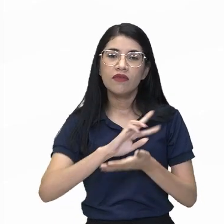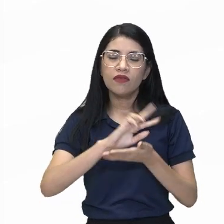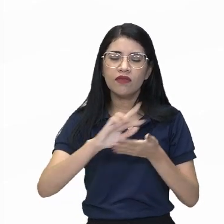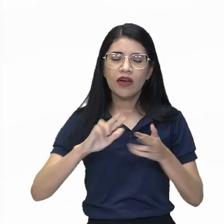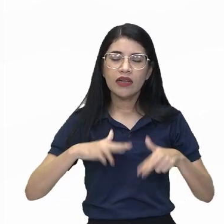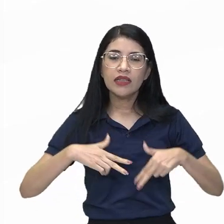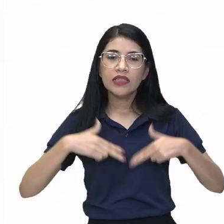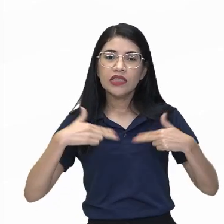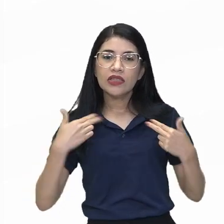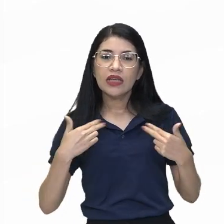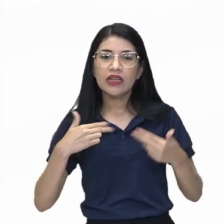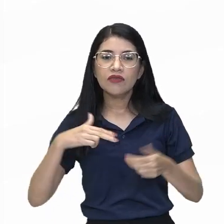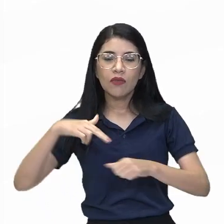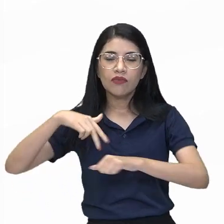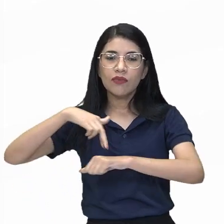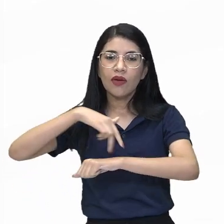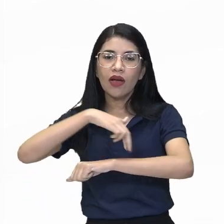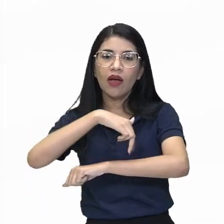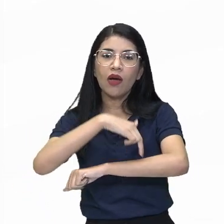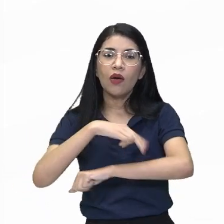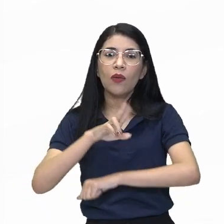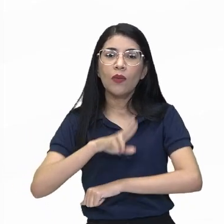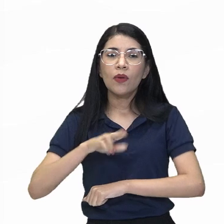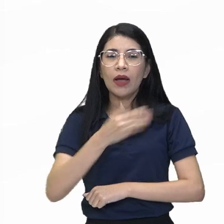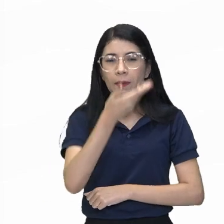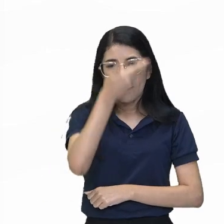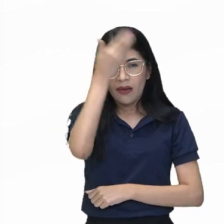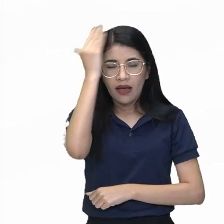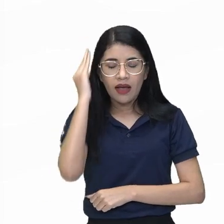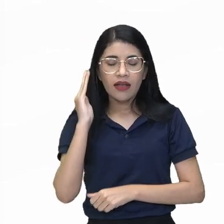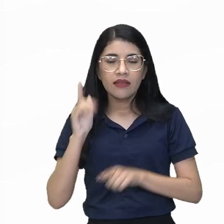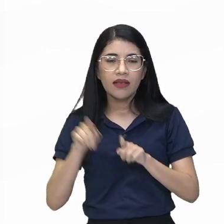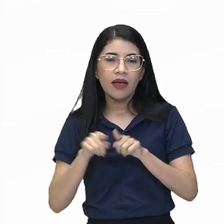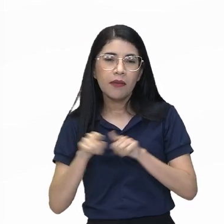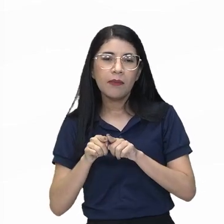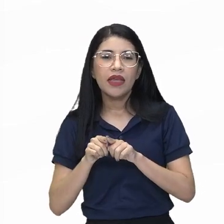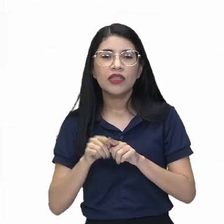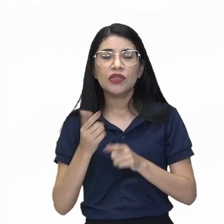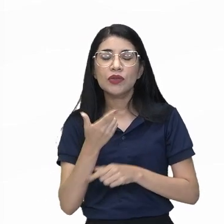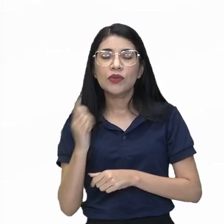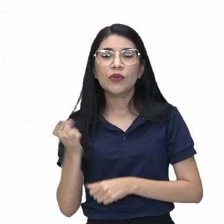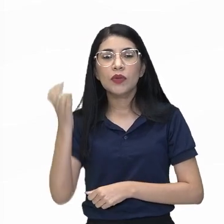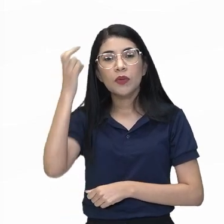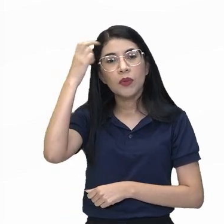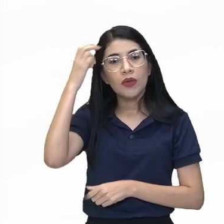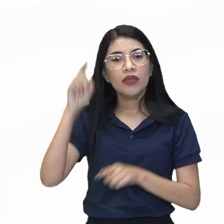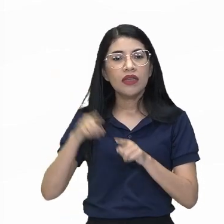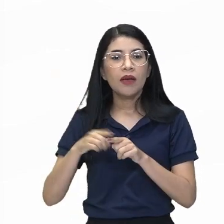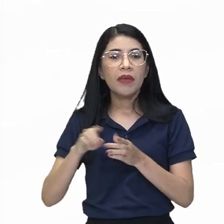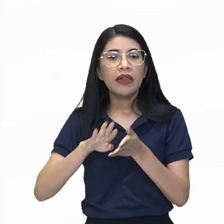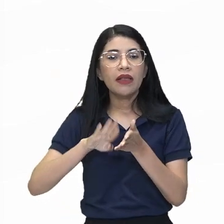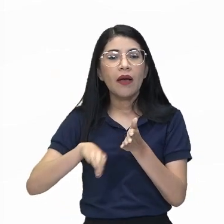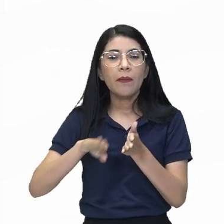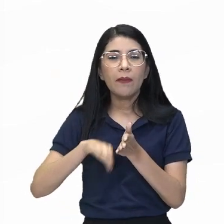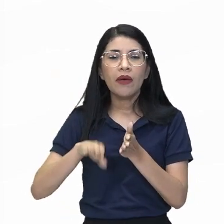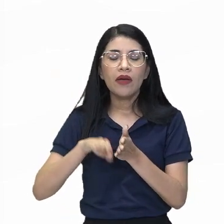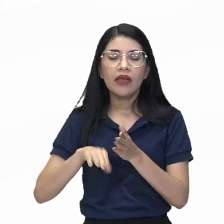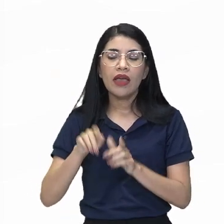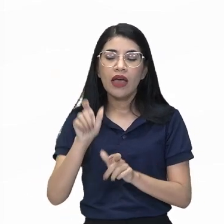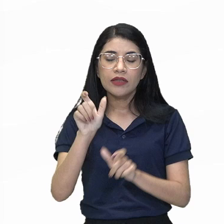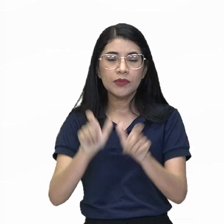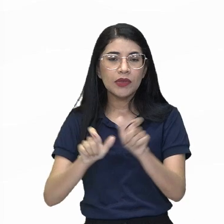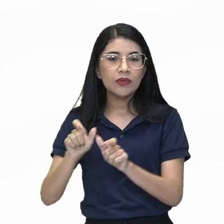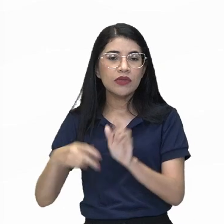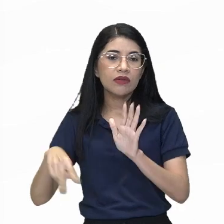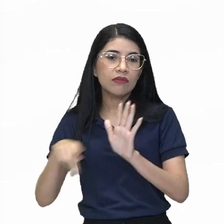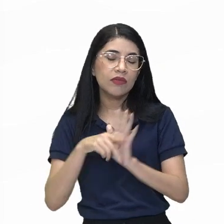etnias desfilam com vestimentas ou penteados de outras culturas, e assim excluem-se os próprios indivíduos